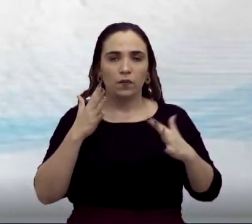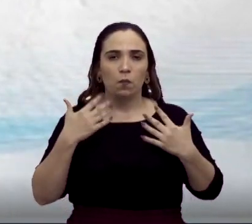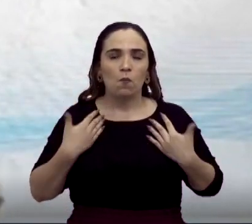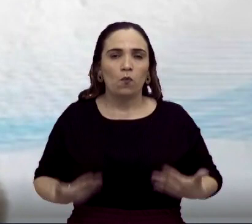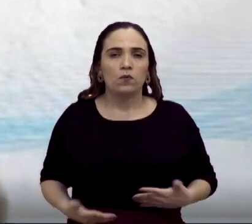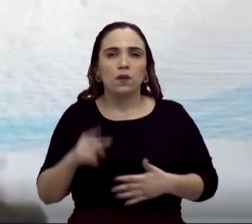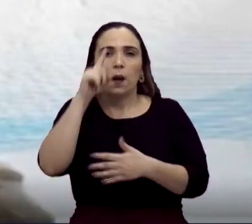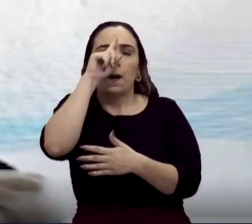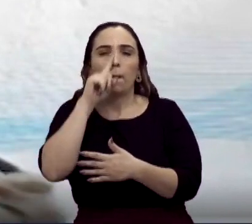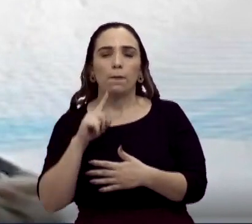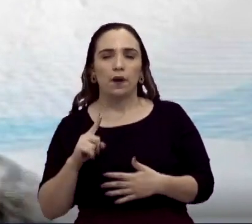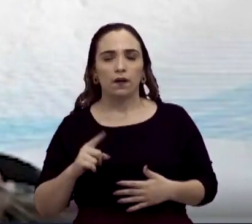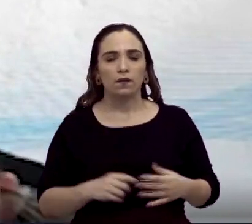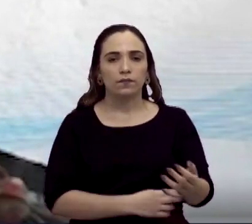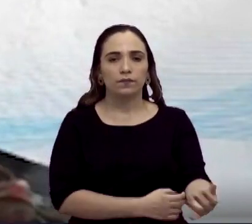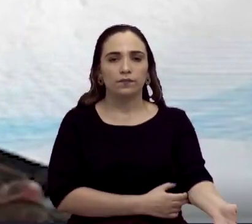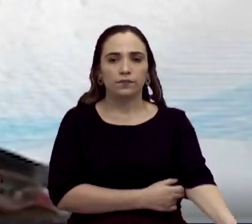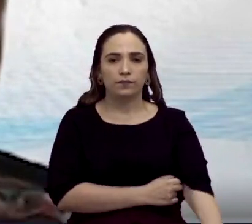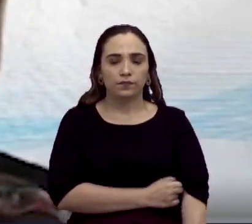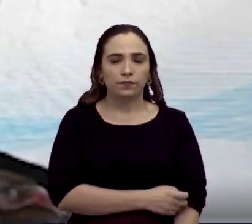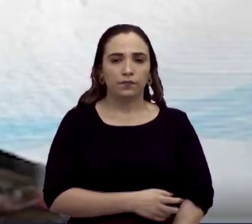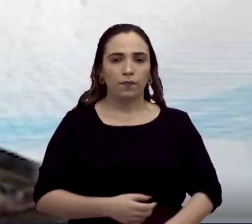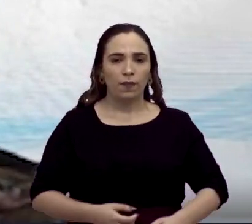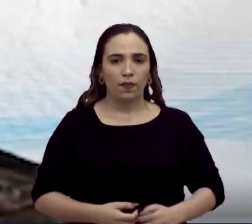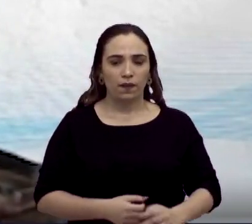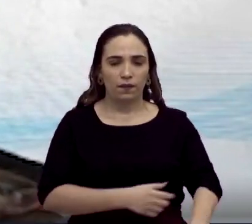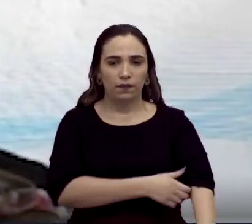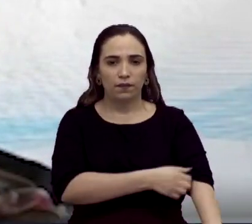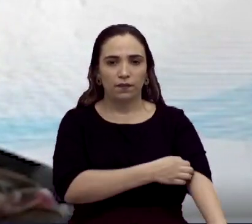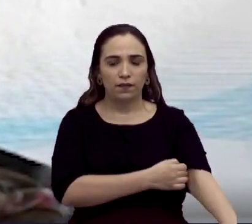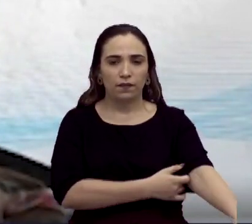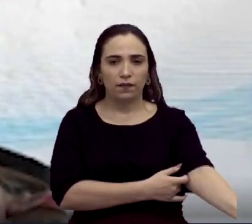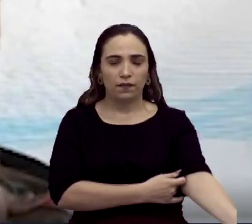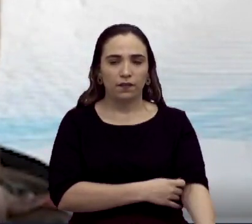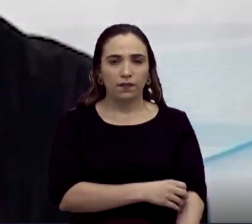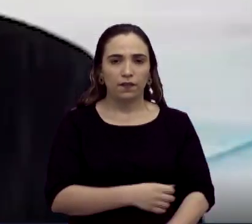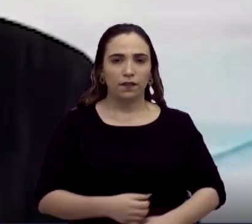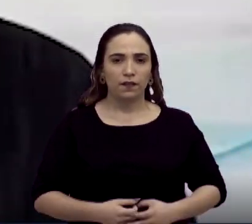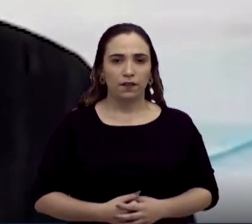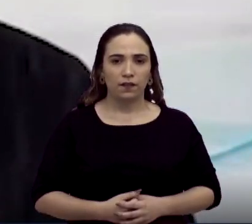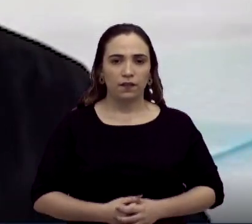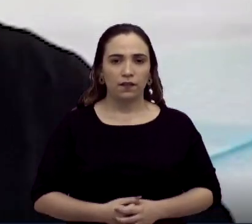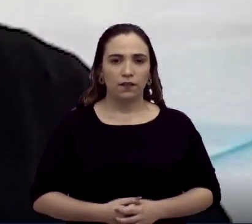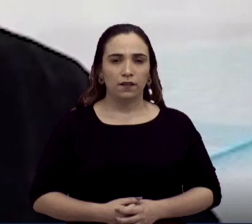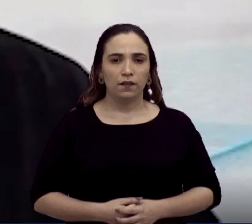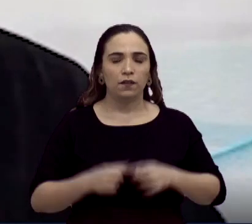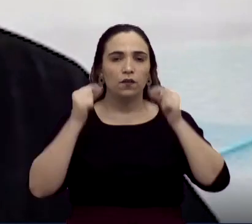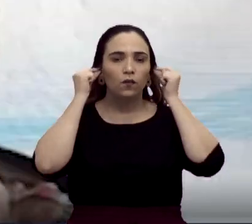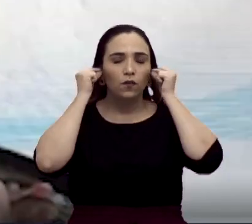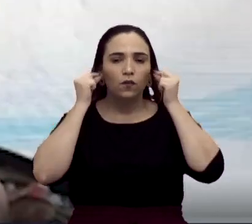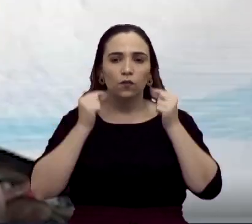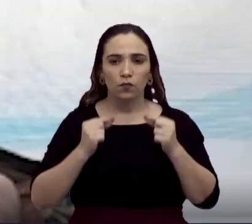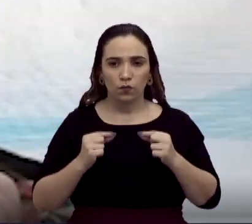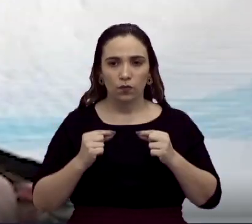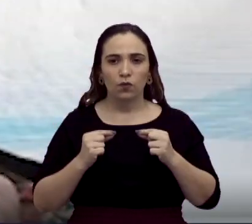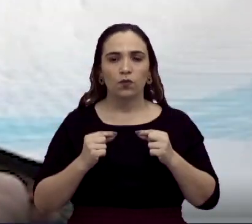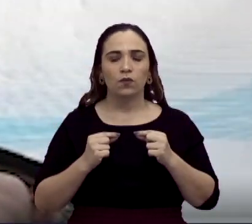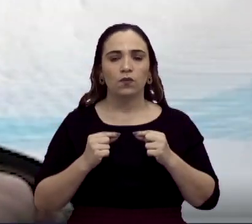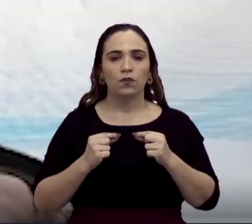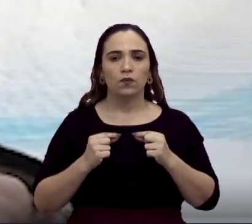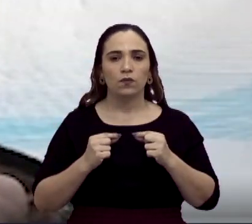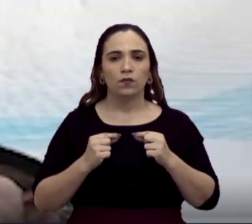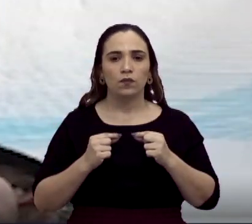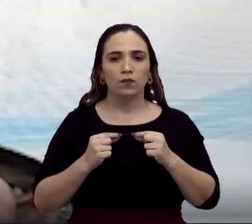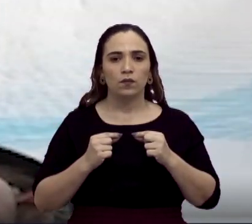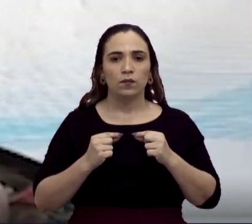tal. Que mais, sabe? Me ajuda aí. Tá usando fone de ouvido, né? Um fone de ouvido verde. Pronto.